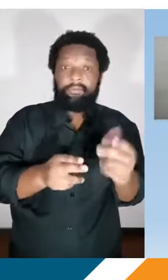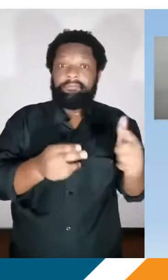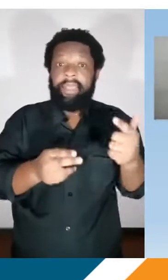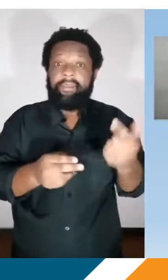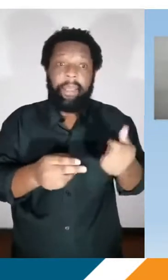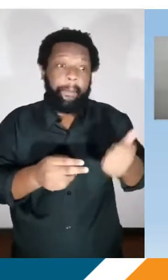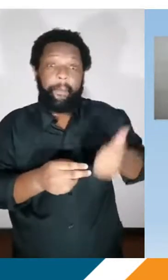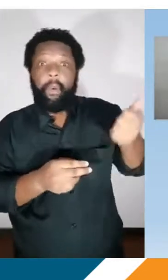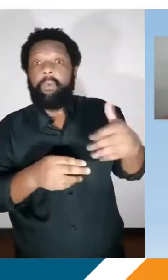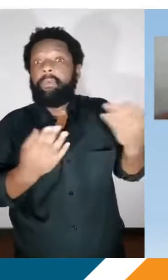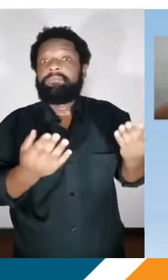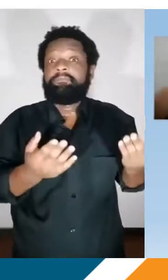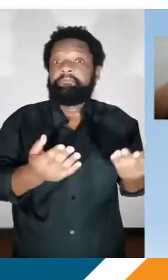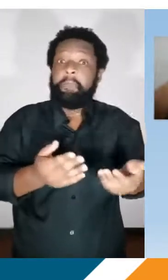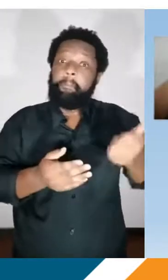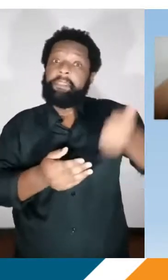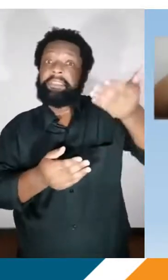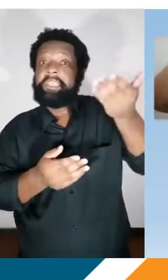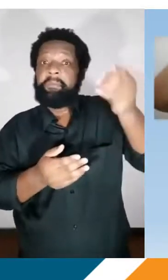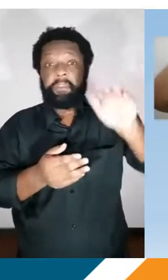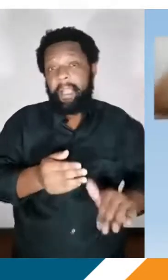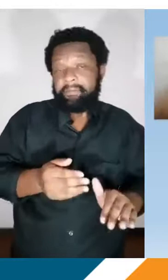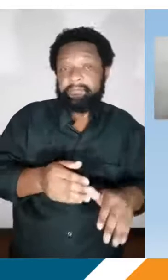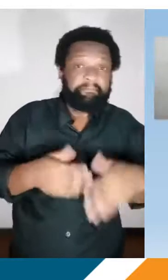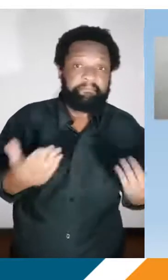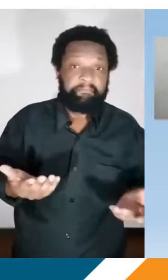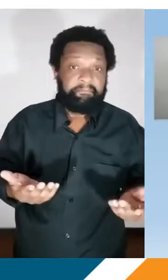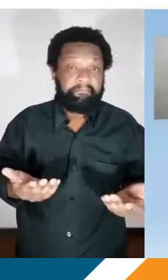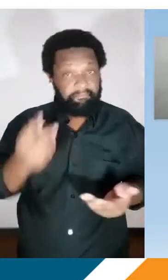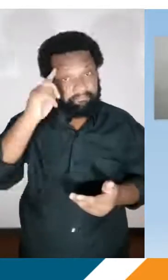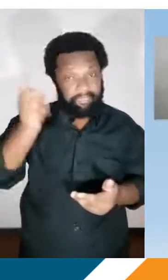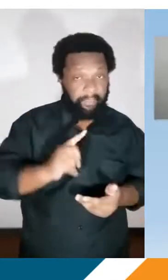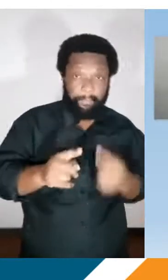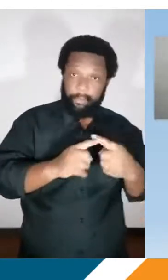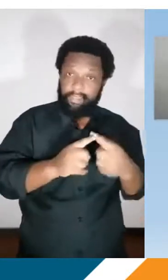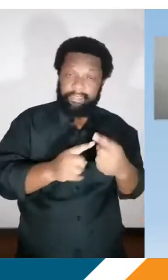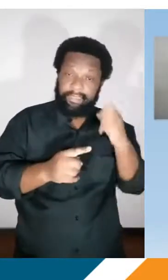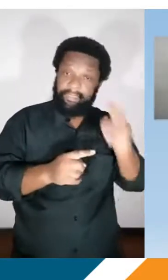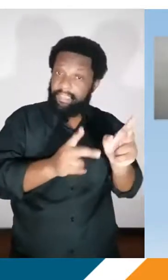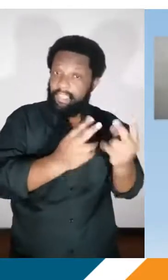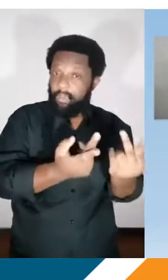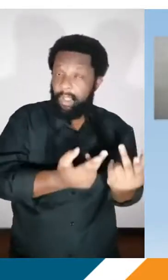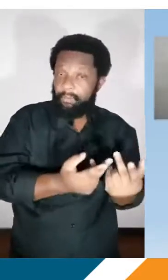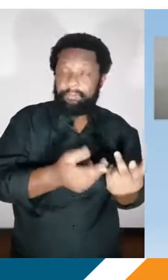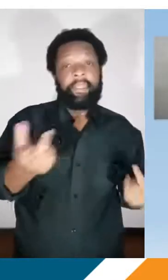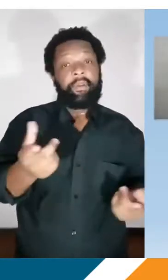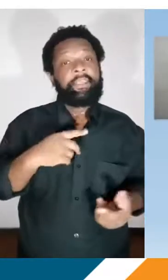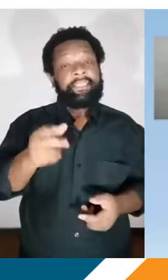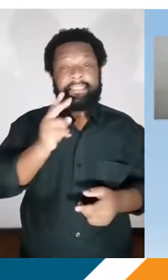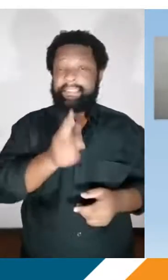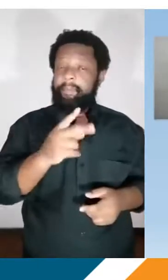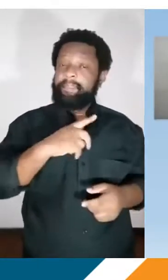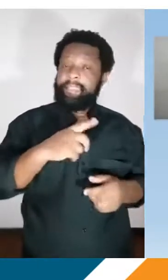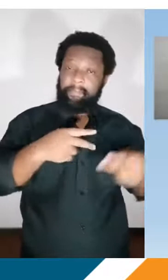ter prioridade de ver quem que vai estar, prioridade o de cima ou de baixo, que vai ter como você ver se vai ser cis ou trans. Então, com